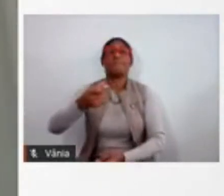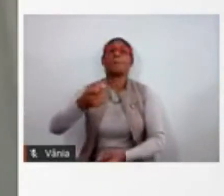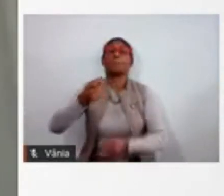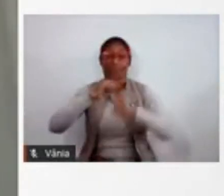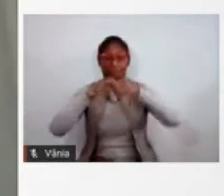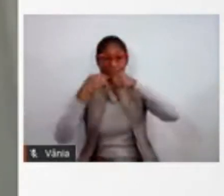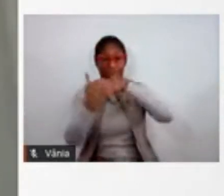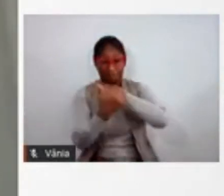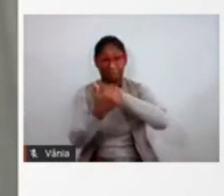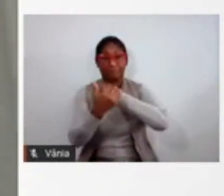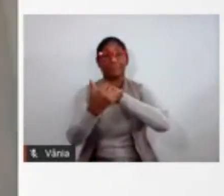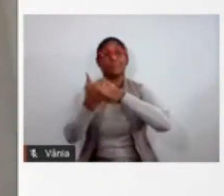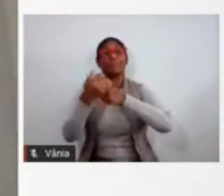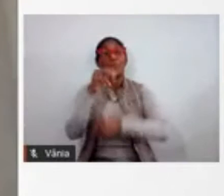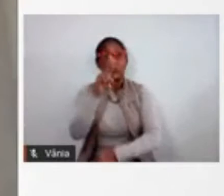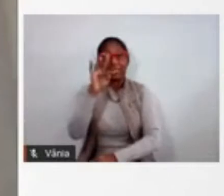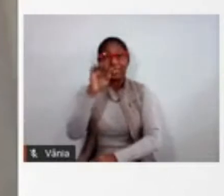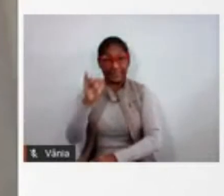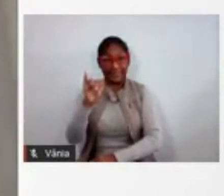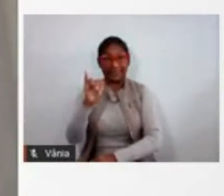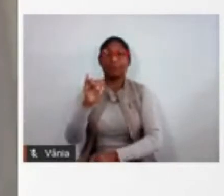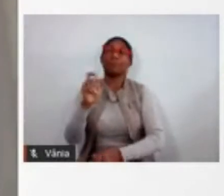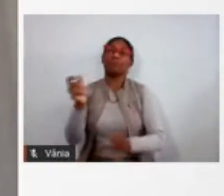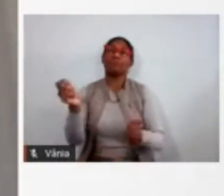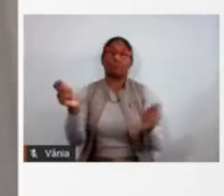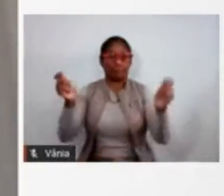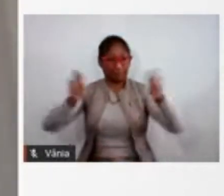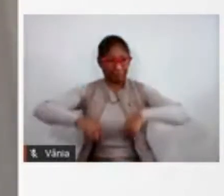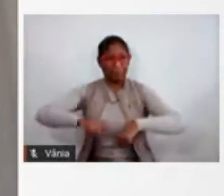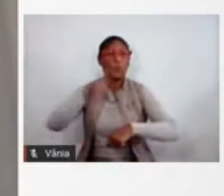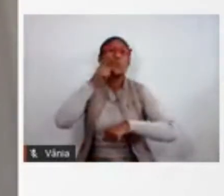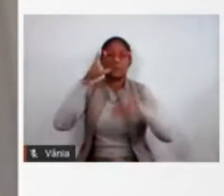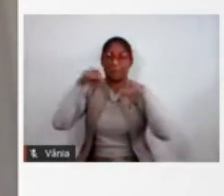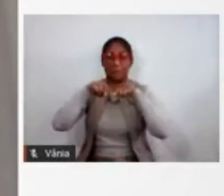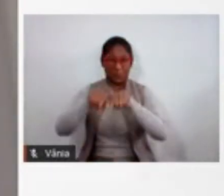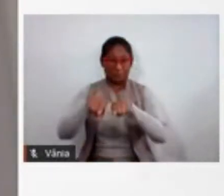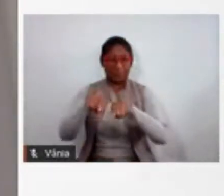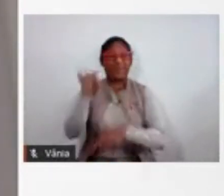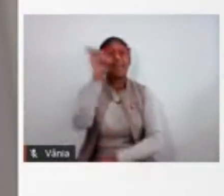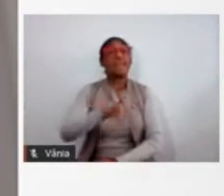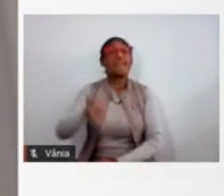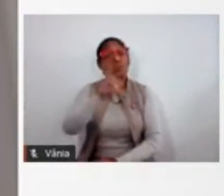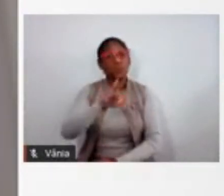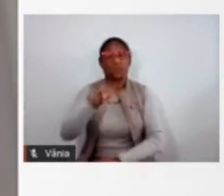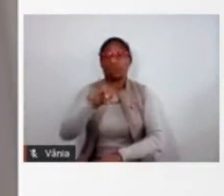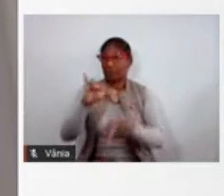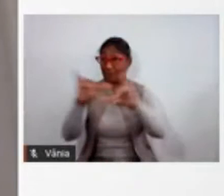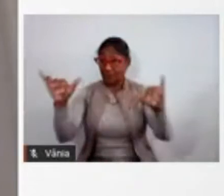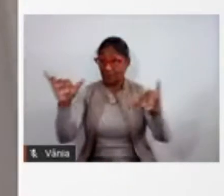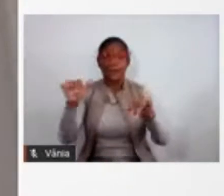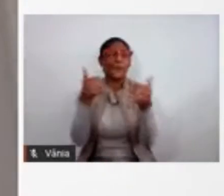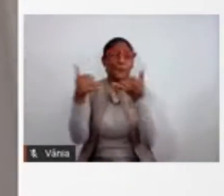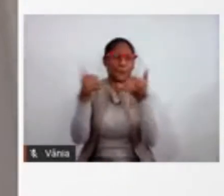estão em terapia intensiva para a intubação. Porque é importante aqui lembrar as pessoas de que um leito de UTI não